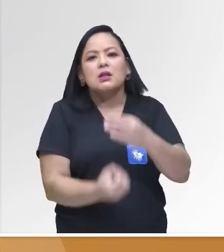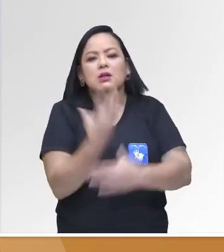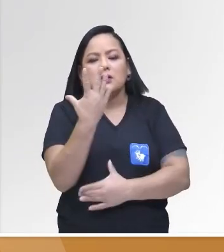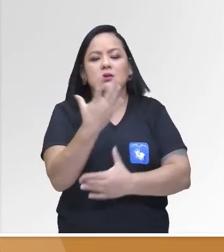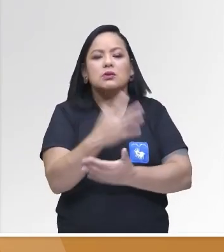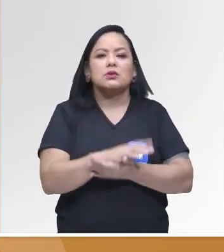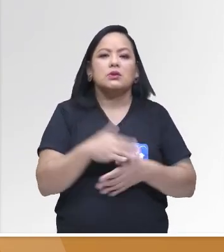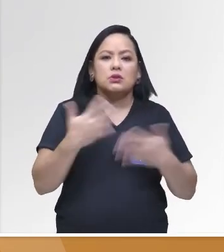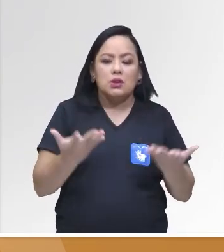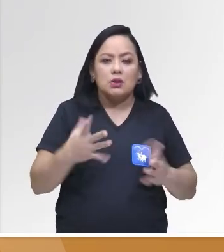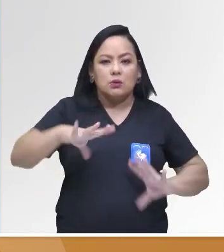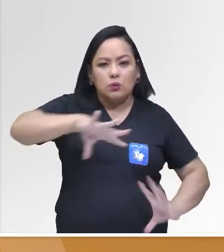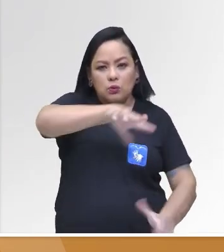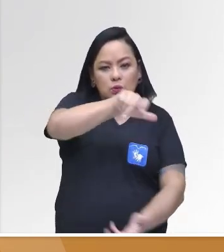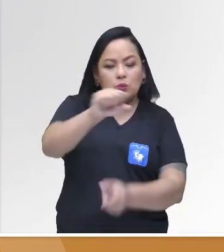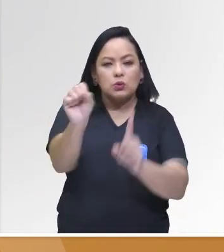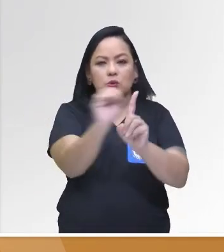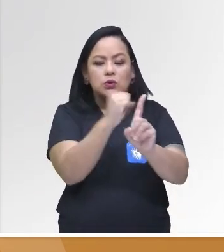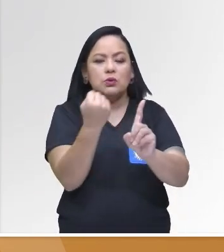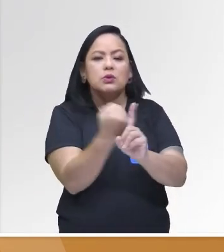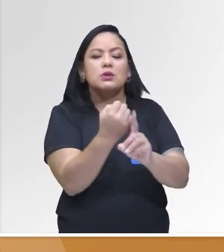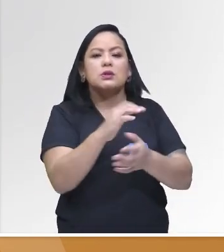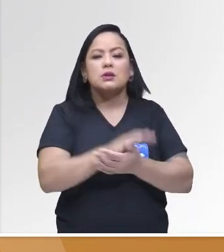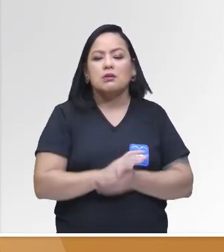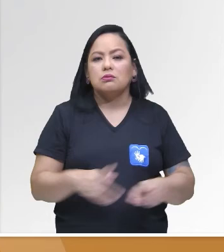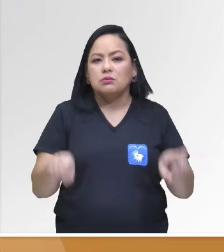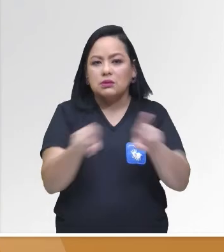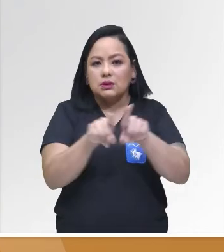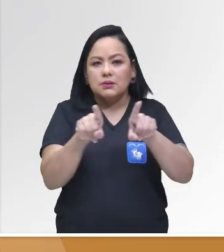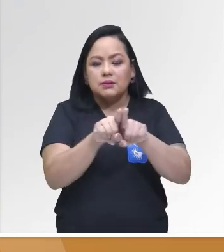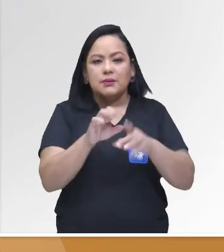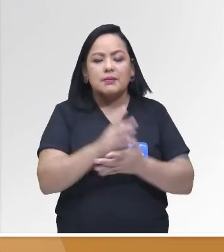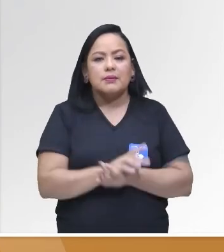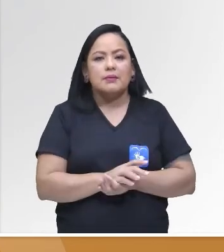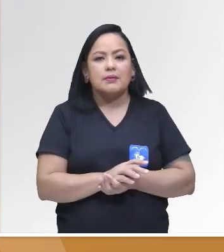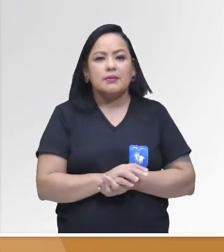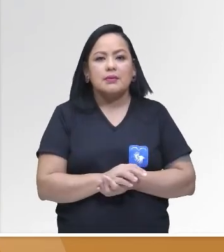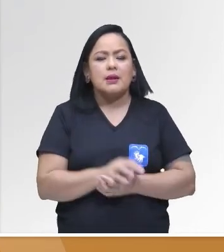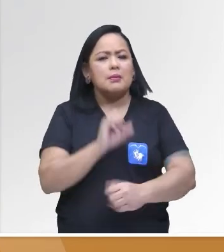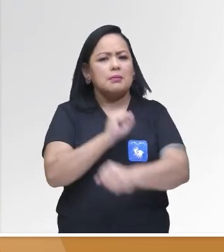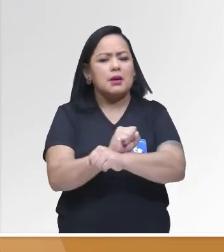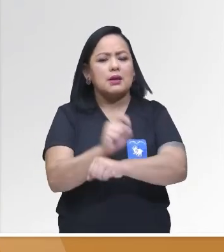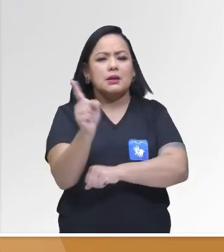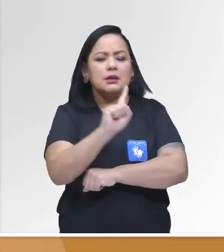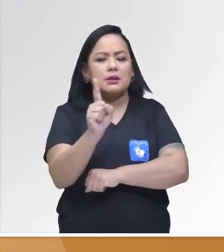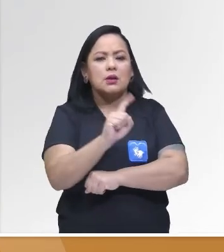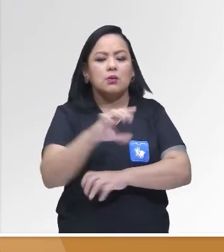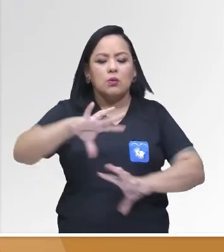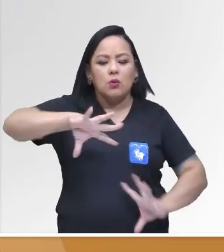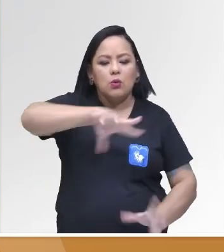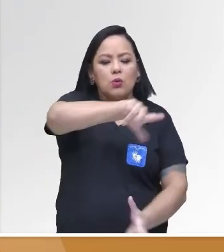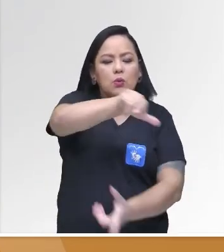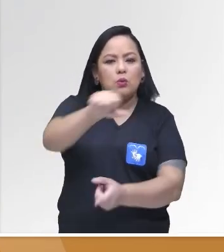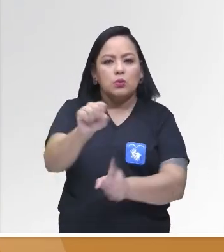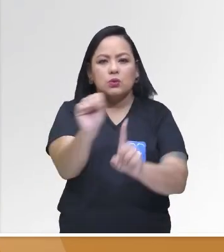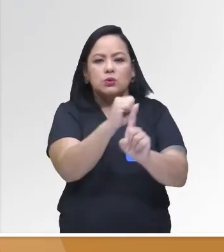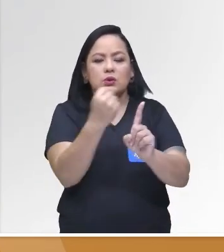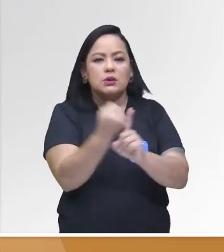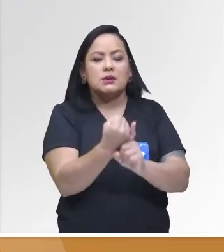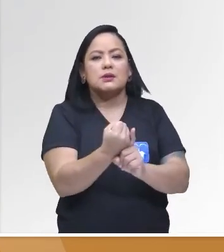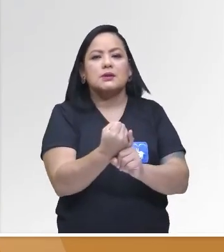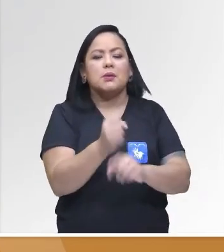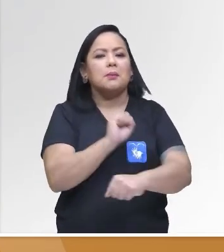já que o mundo social também não é estático. O mundo social, ele não